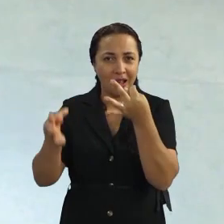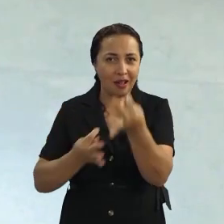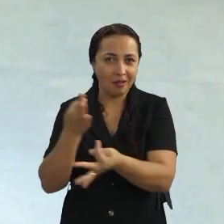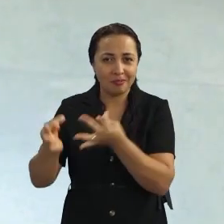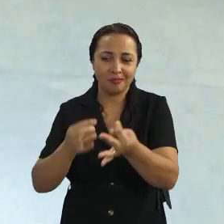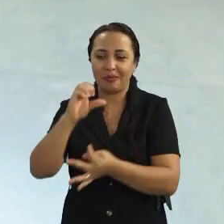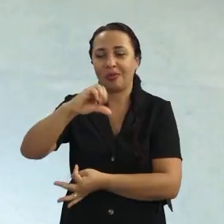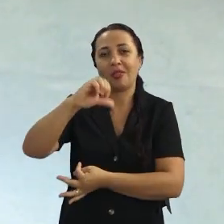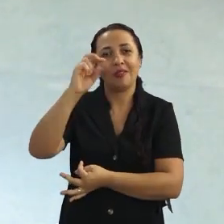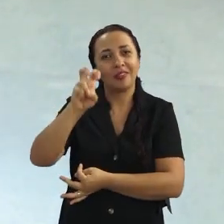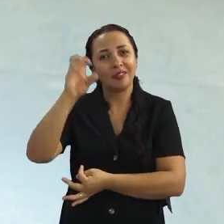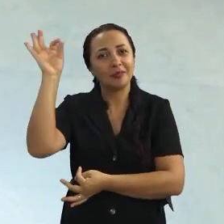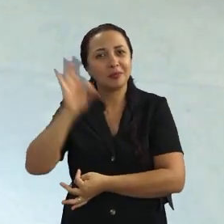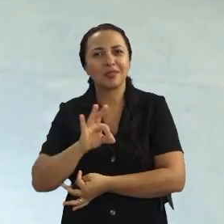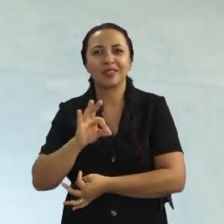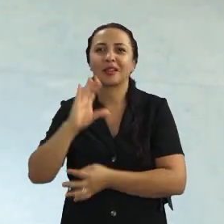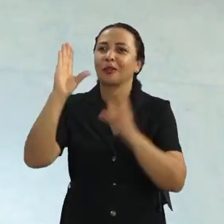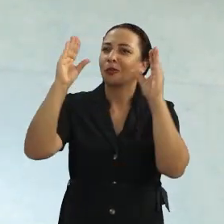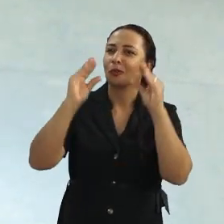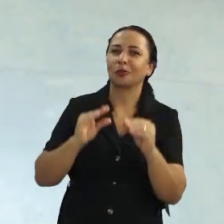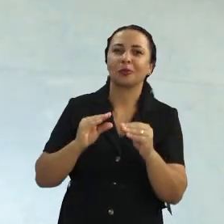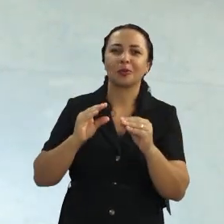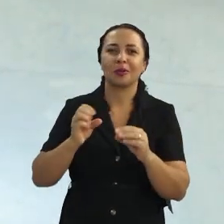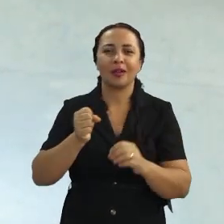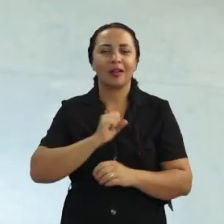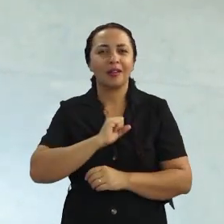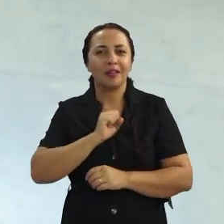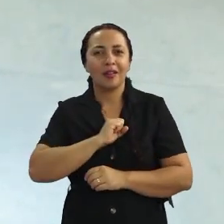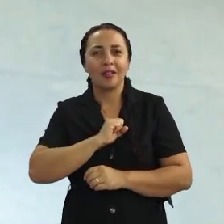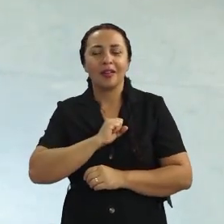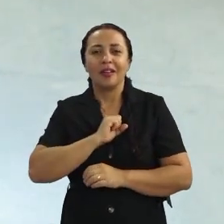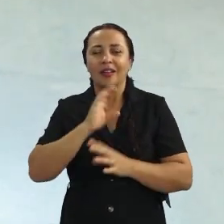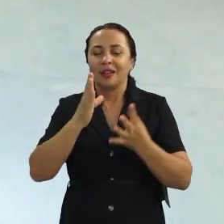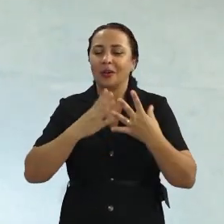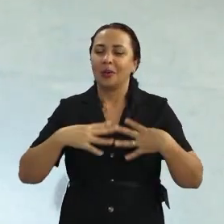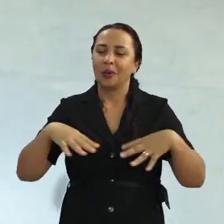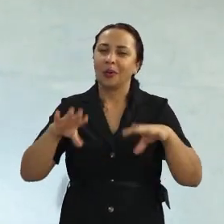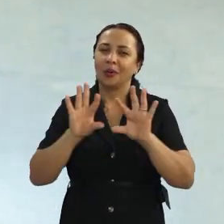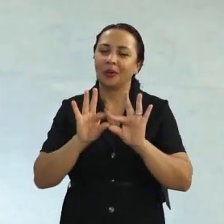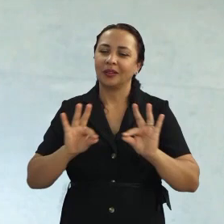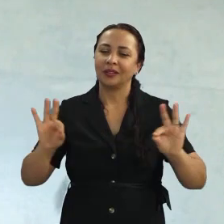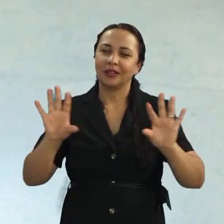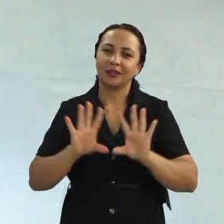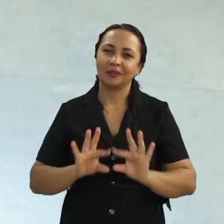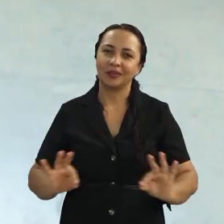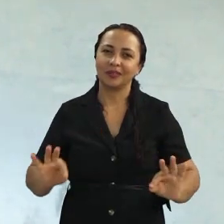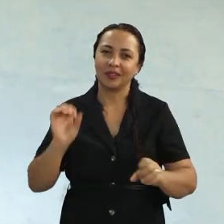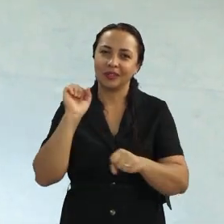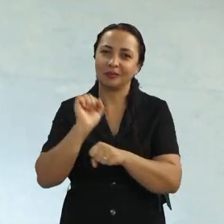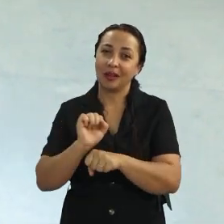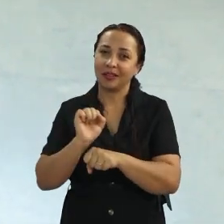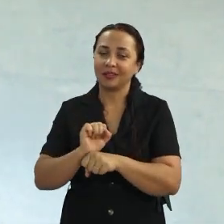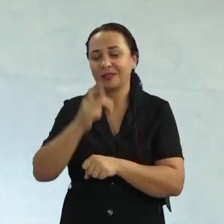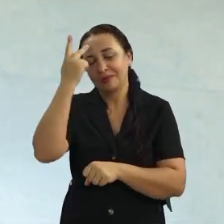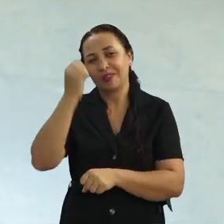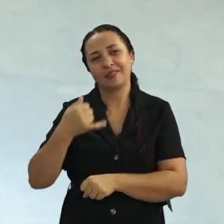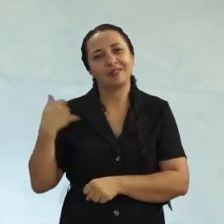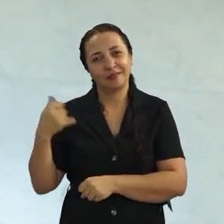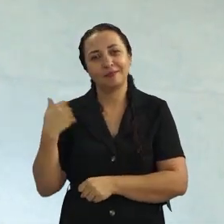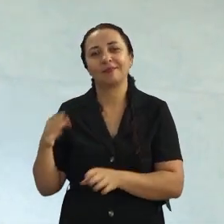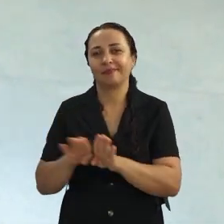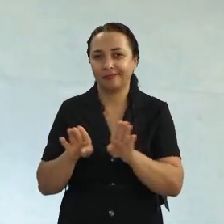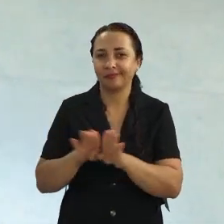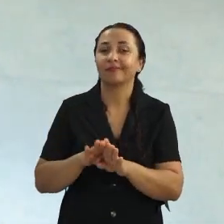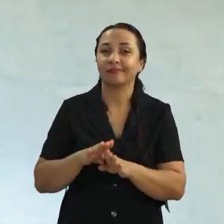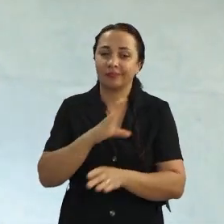vamos dizer que 95% responde super bem tipo diminuindo os batimentos cardíacos dentro de um nível de estabilidade esperado né para a idade